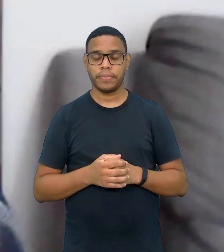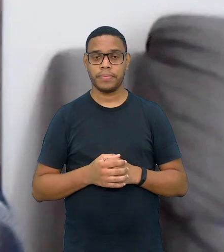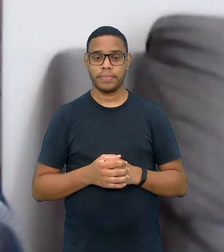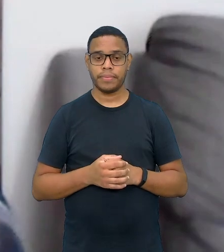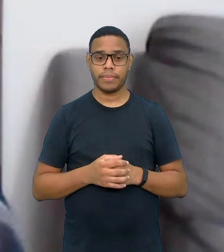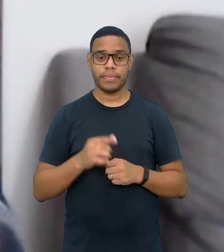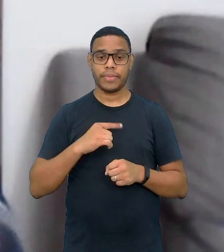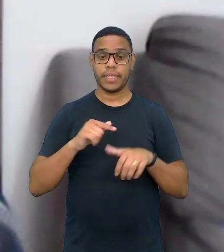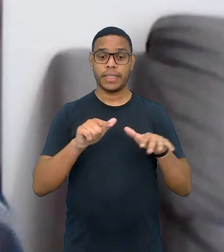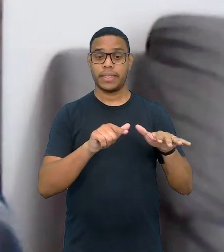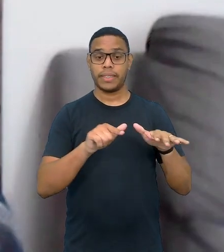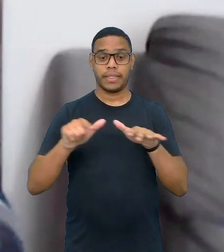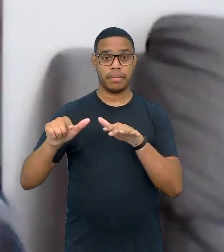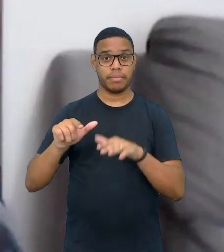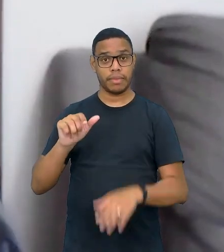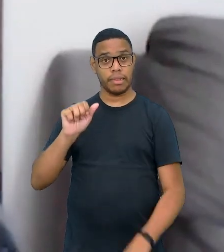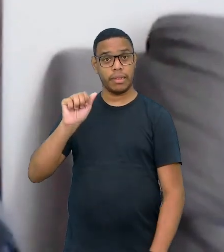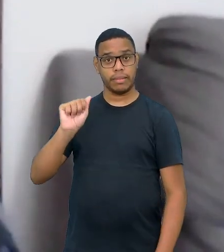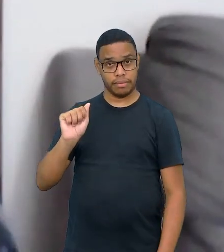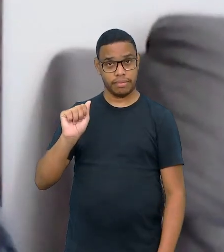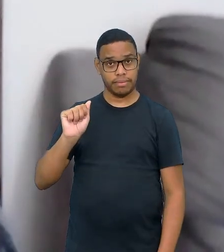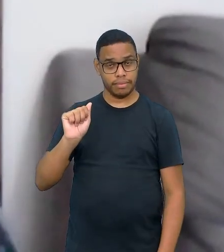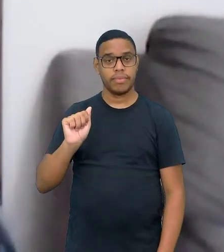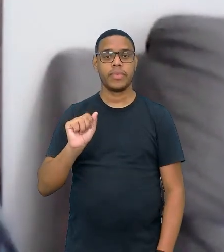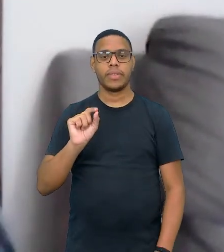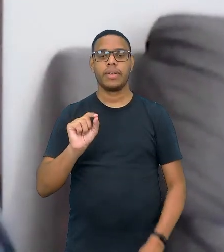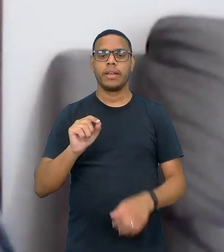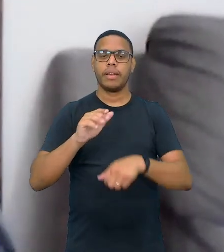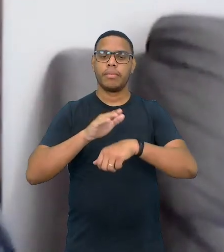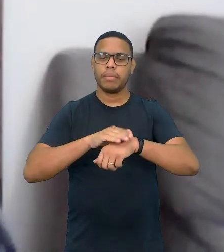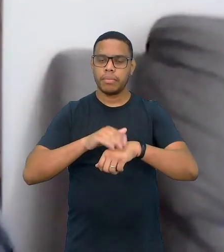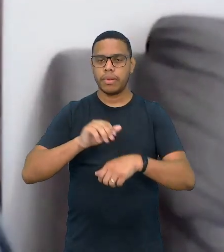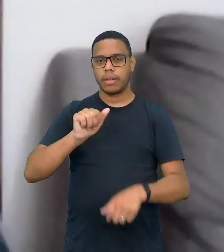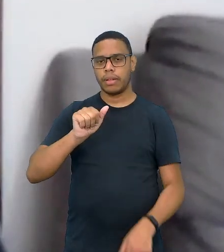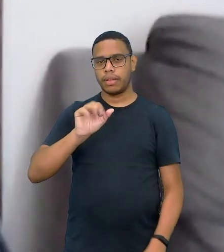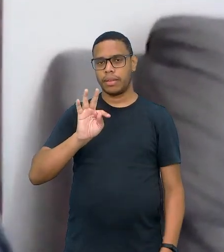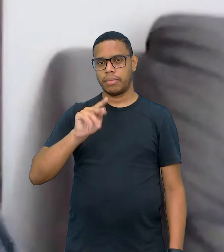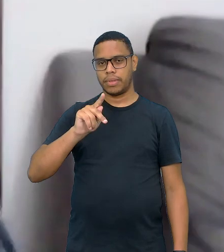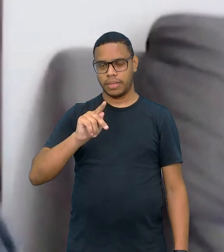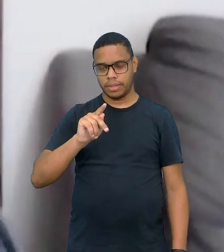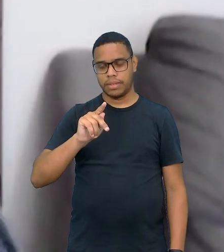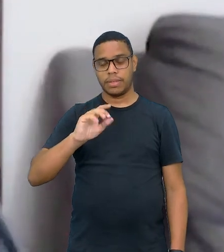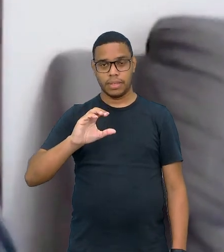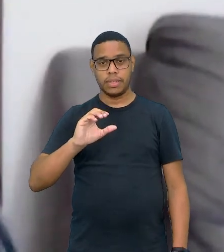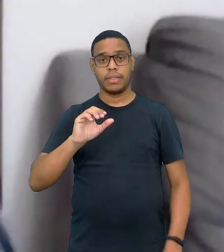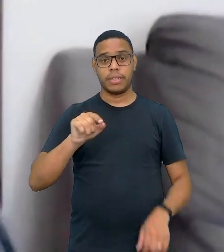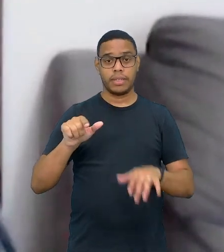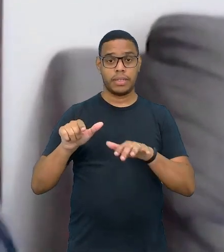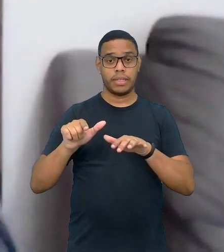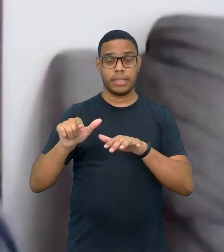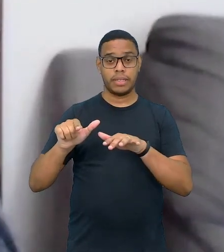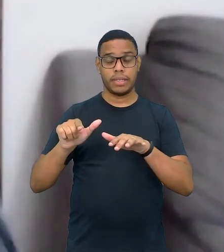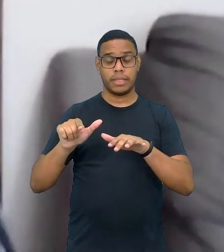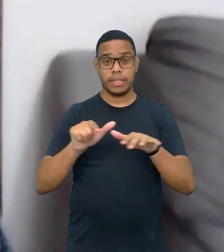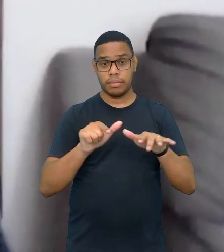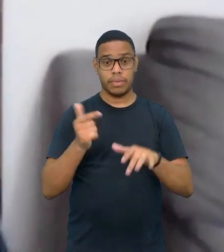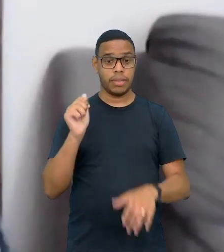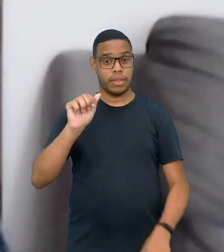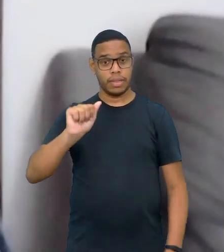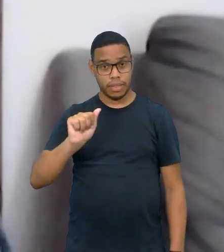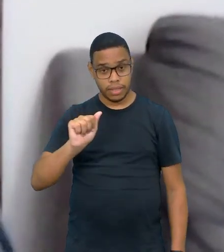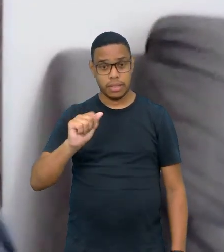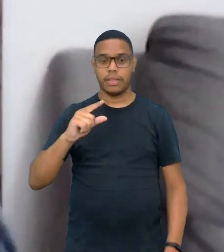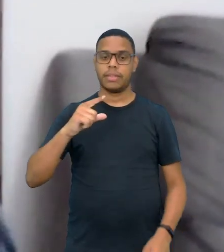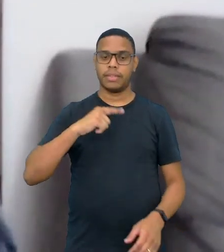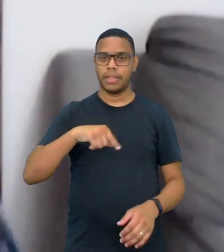a semana A, então foi o momento da TPC da semana A, onde nós tivemos a